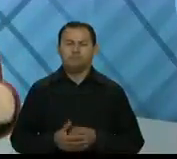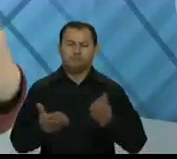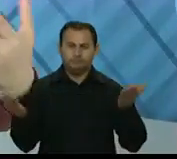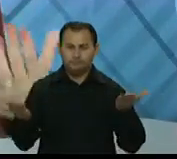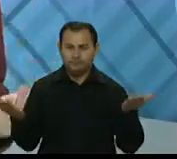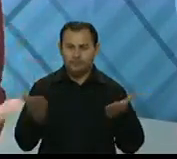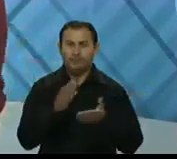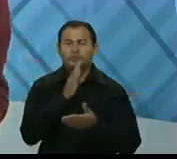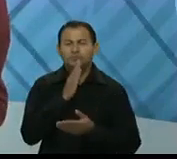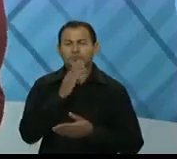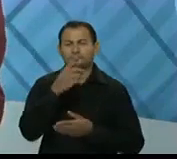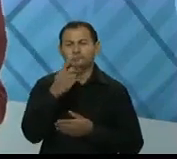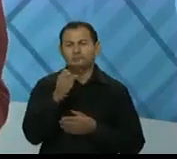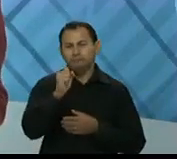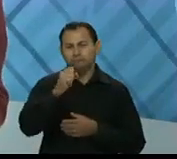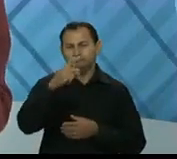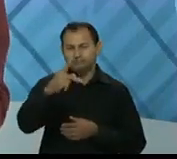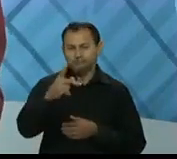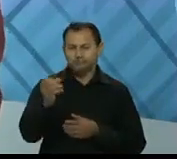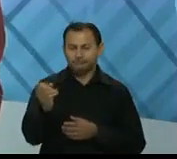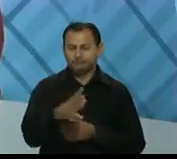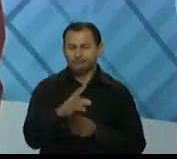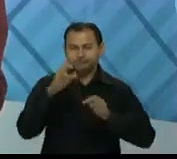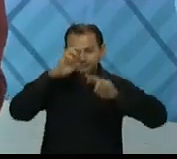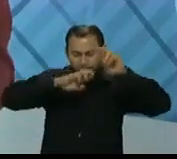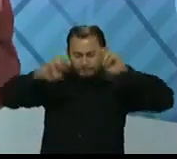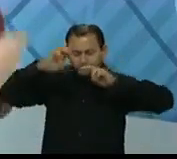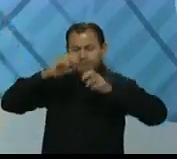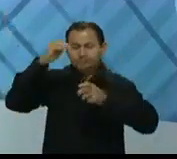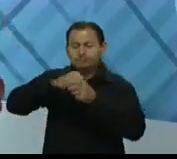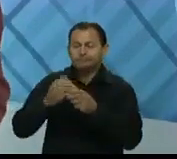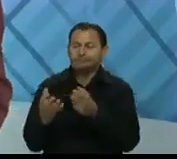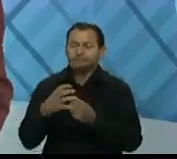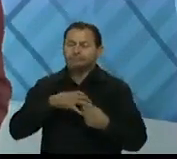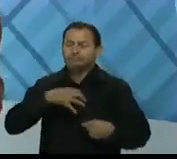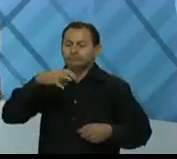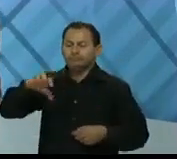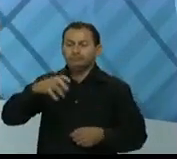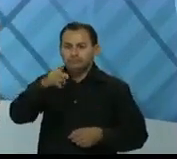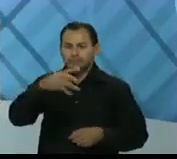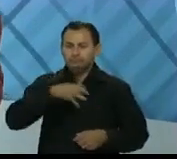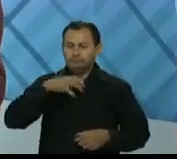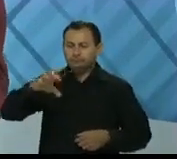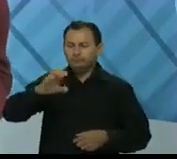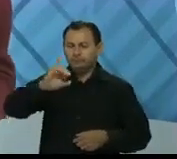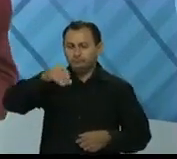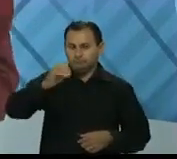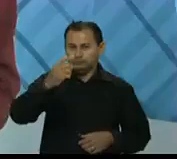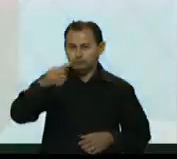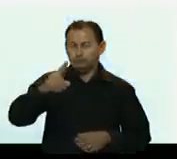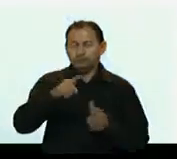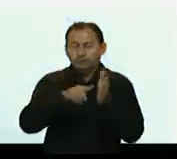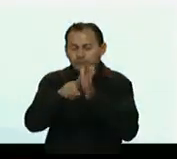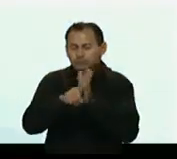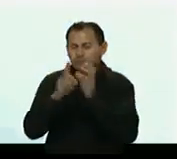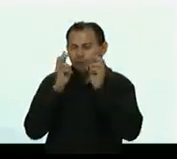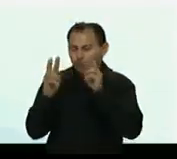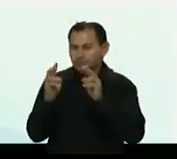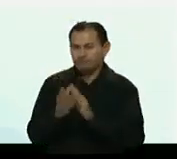Agora a gente vai conhecer uma situação. Eu peço que você analise a situação se colocando no lugar do João agora. Vamos refletir sobre alguns questionamentos.